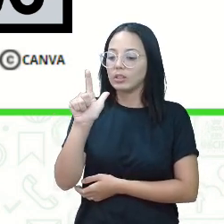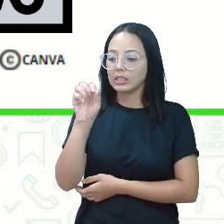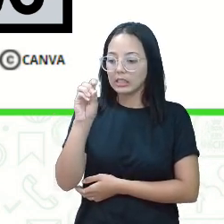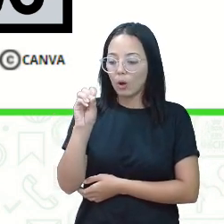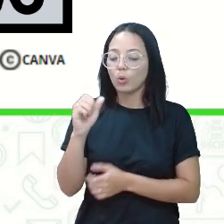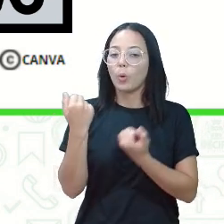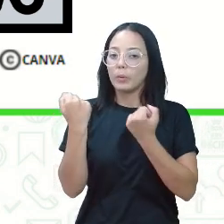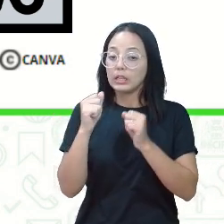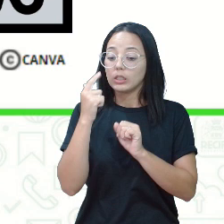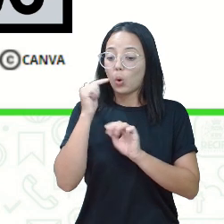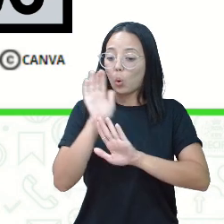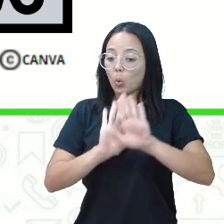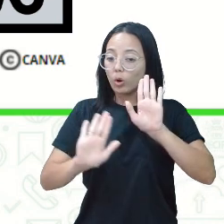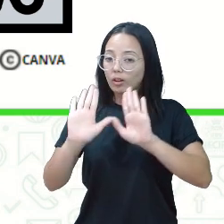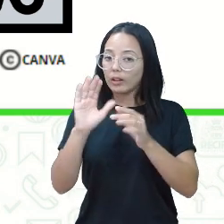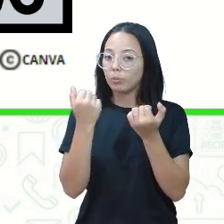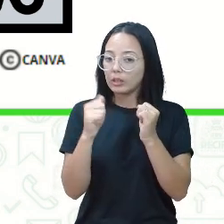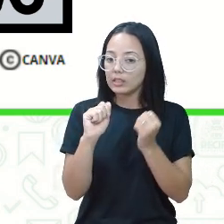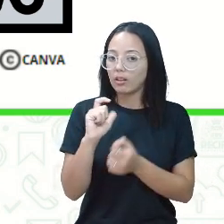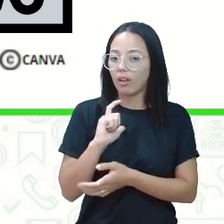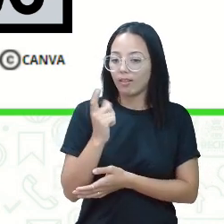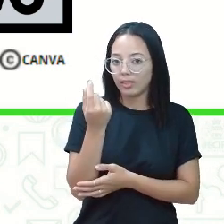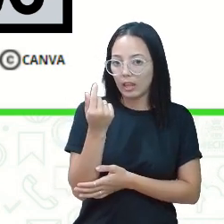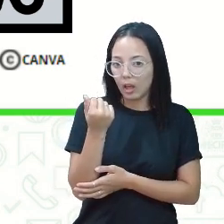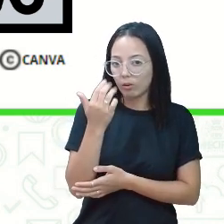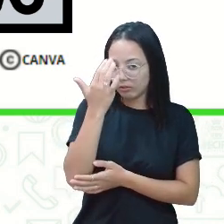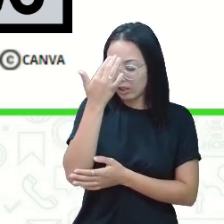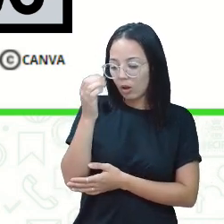Tem que ter cuidado que tenha saldo.